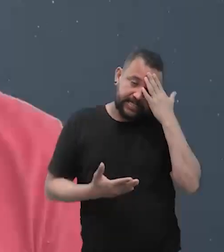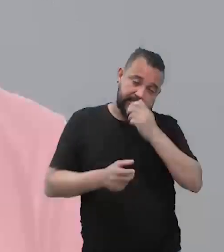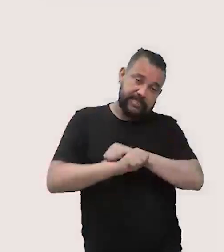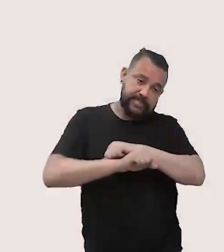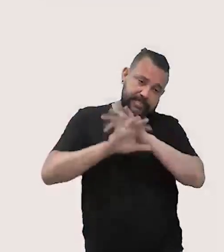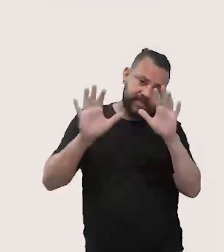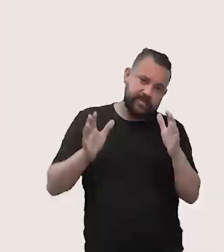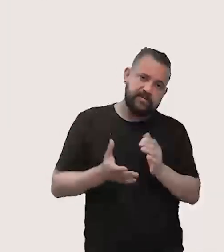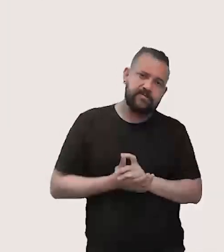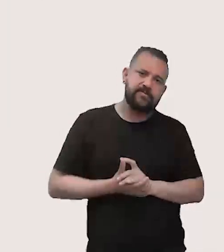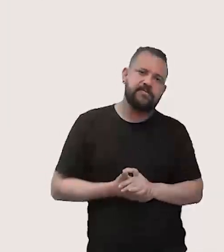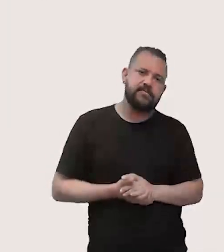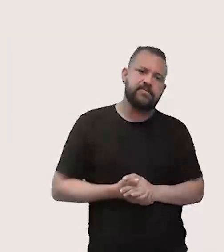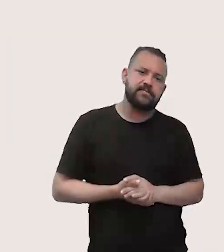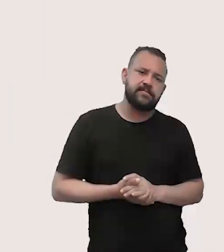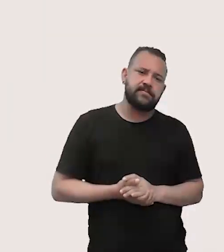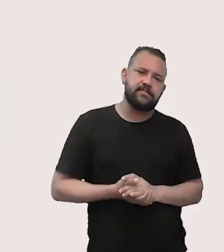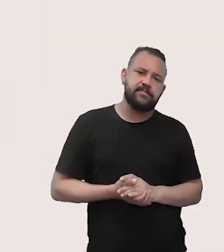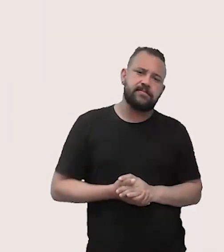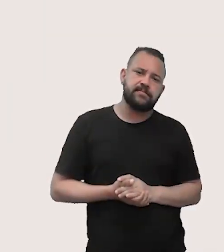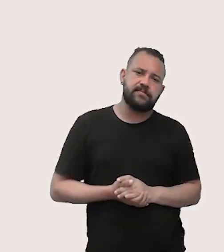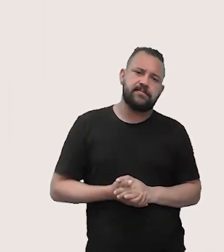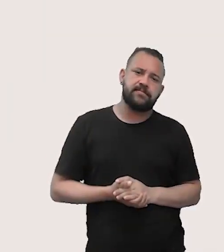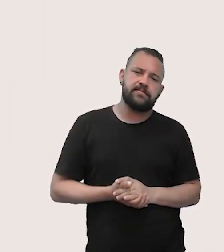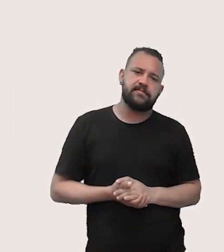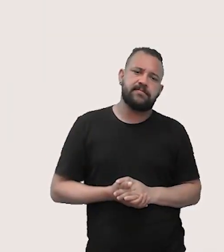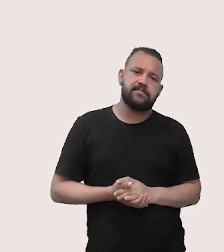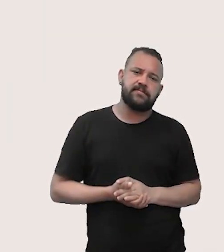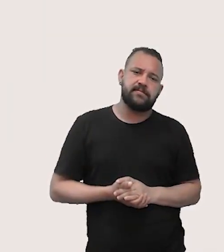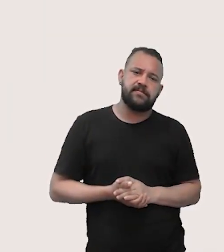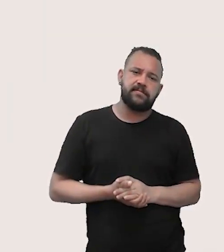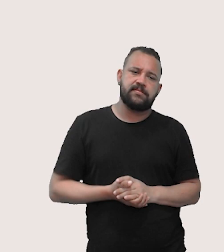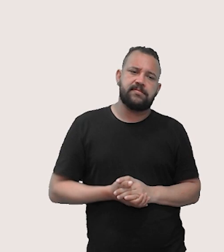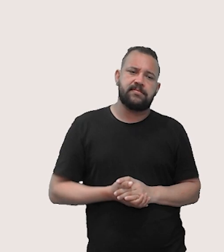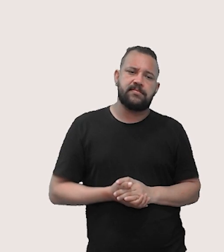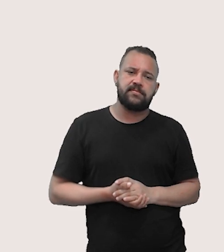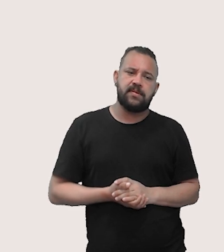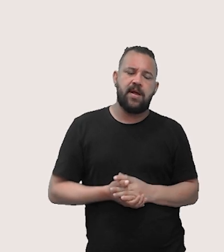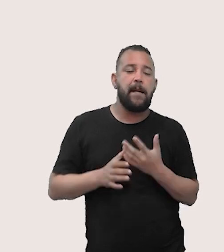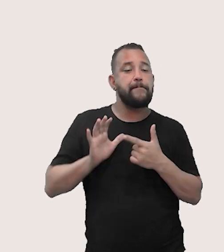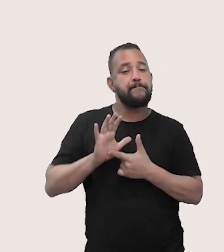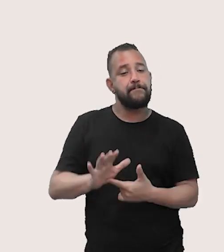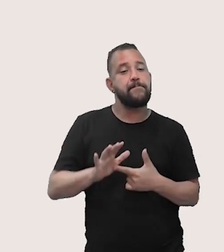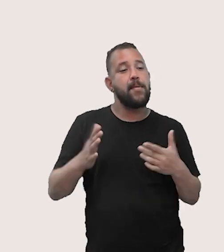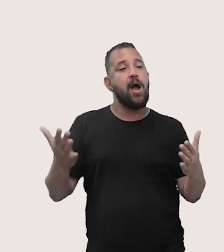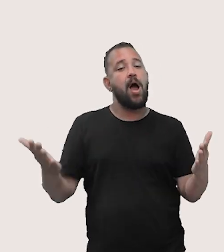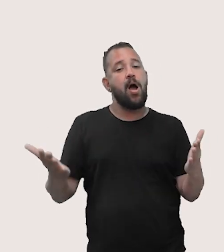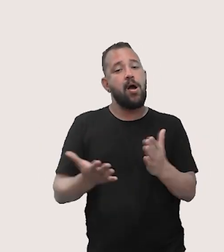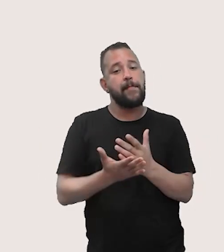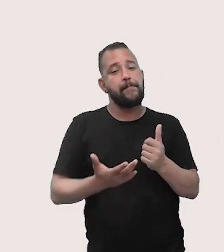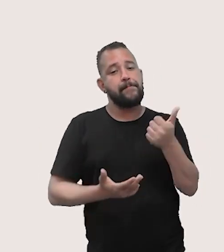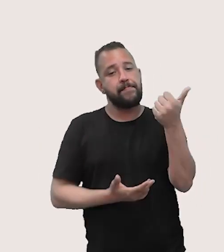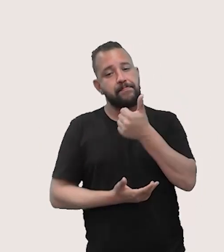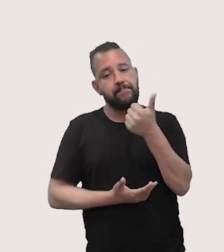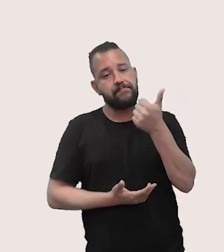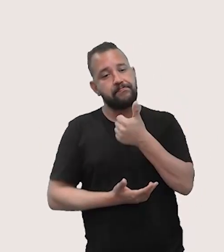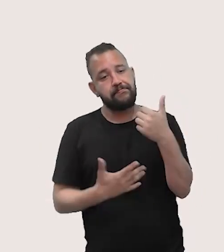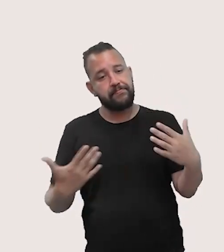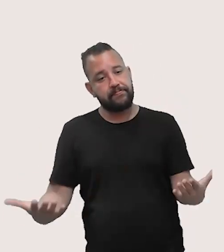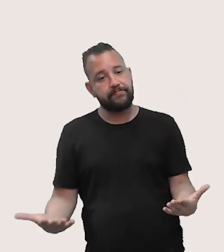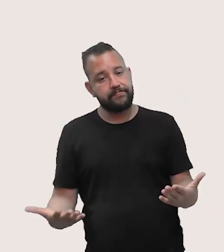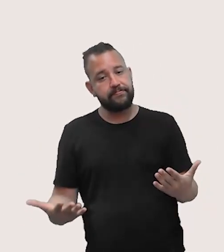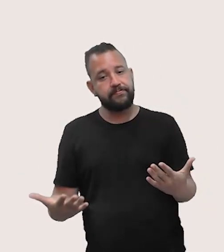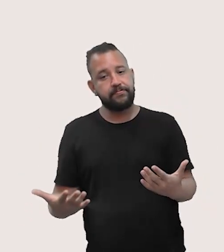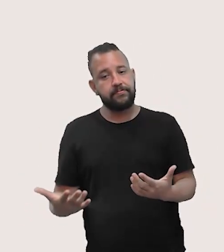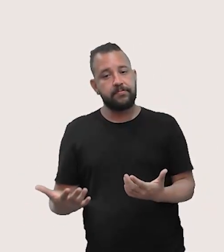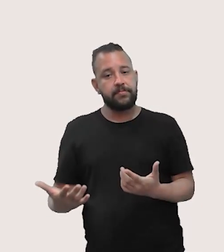funciona. Vai lá, Robertão. Olha só, vou apresentar para você que naquela primeira variável